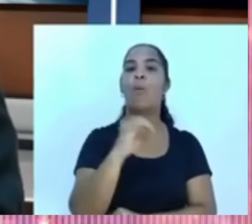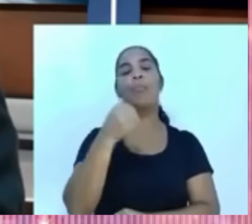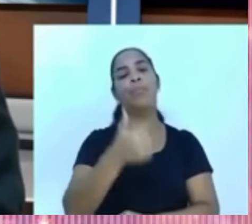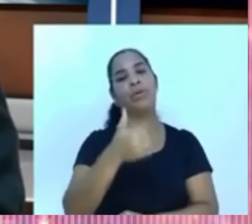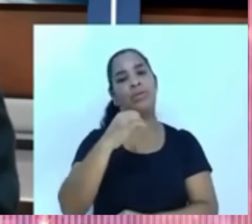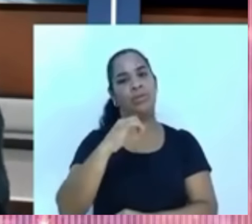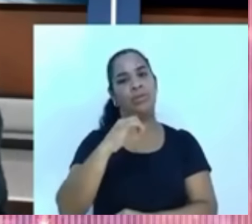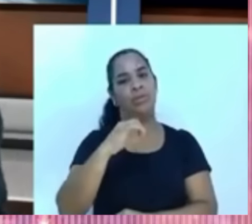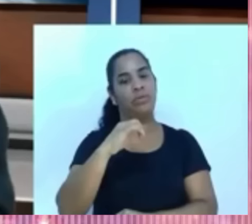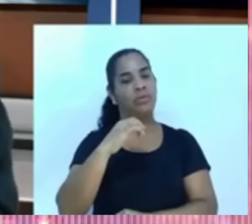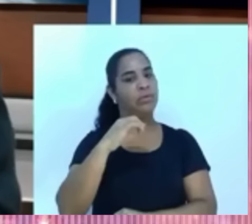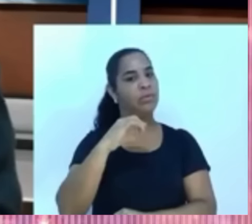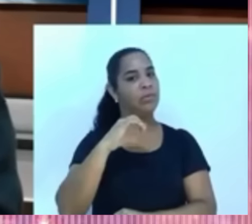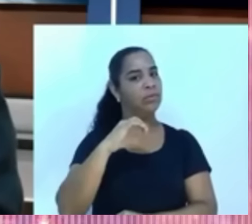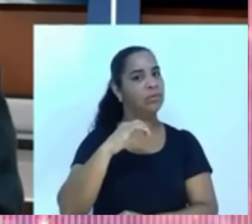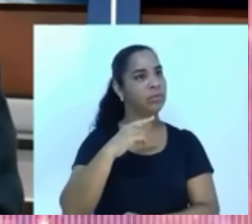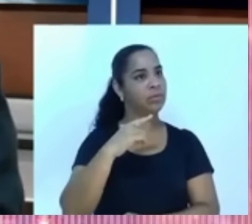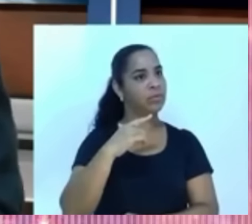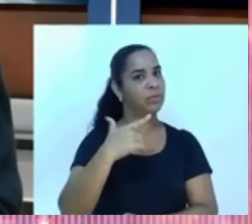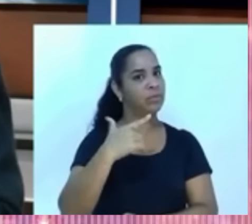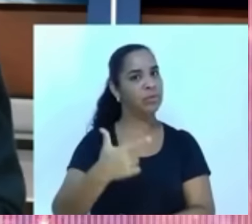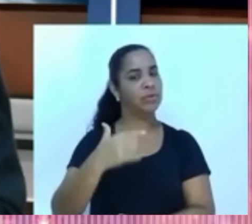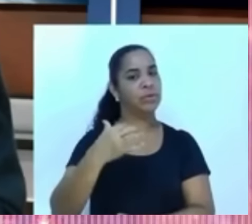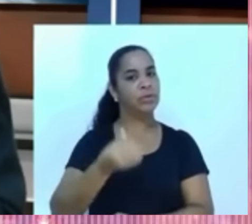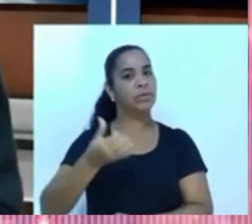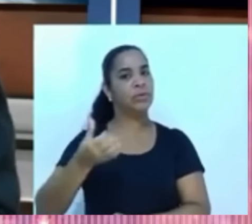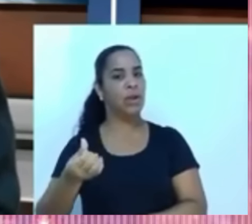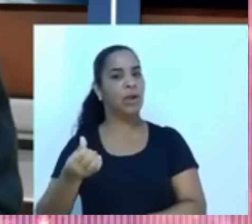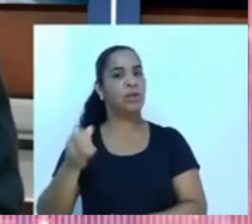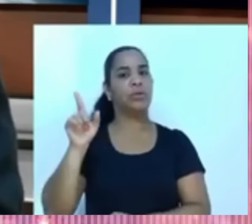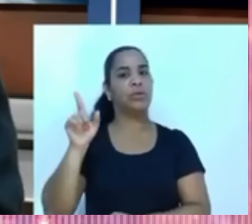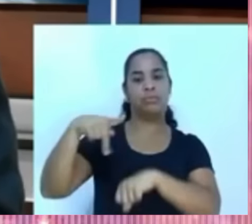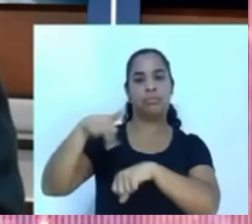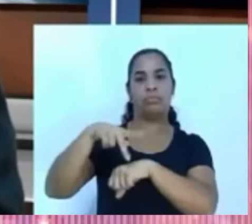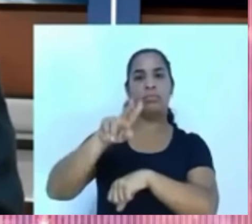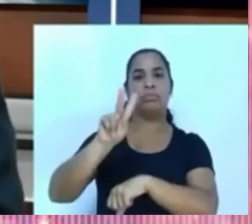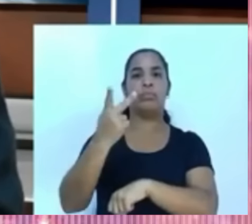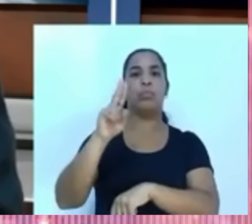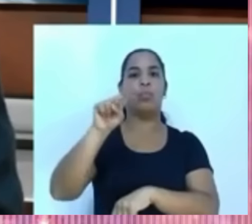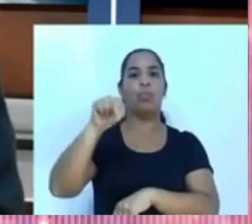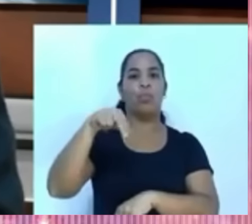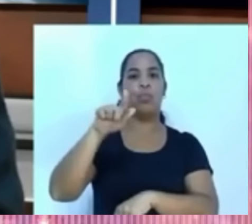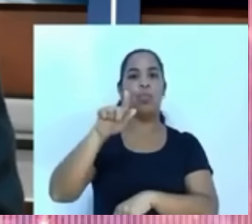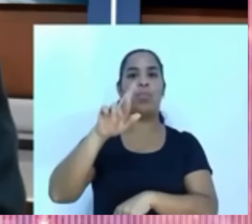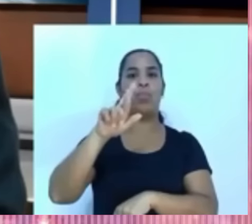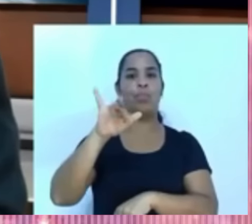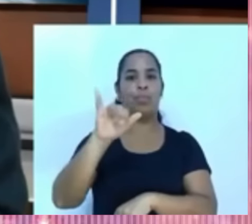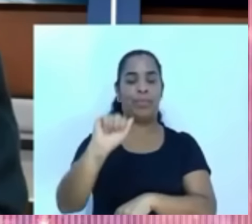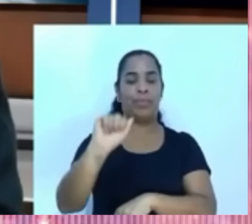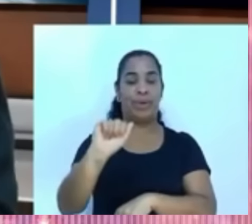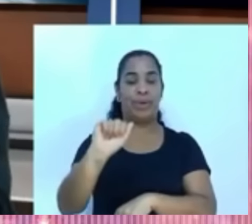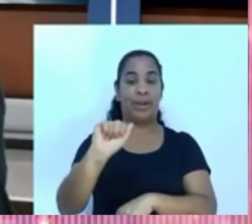1266 na umbria nasce Francisco bernardone e o homem